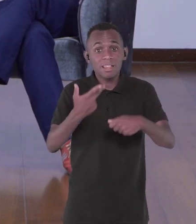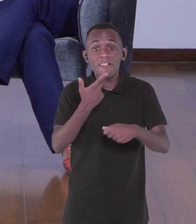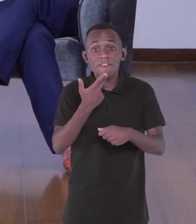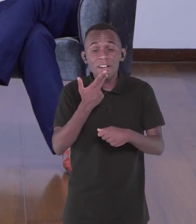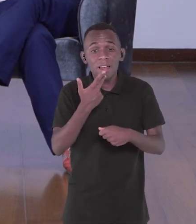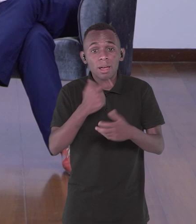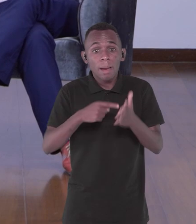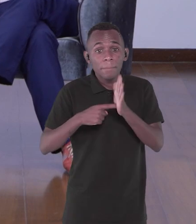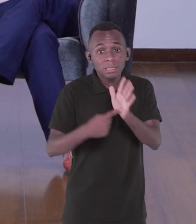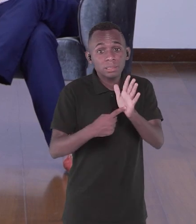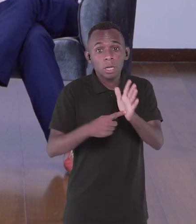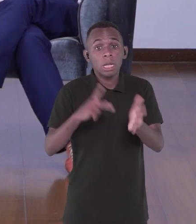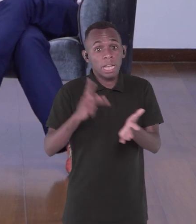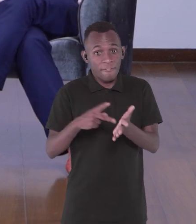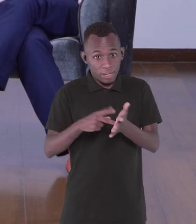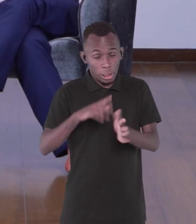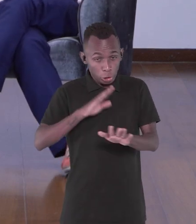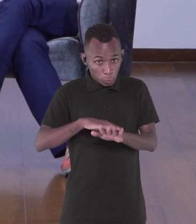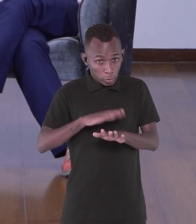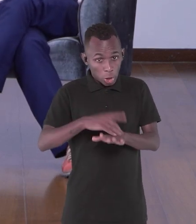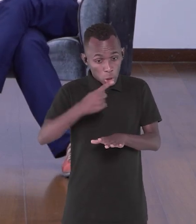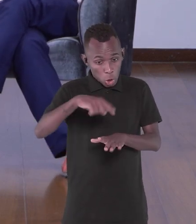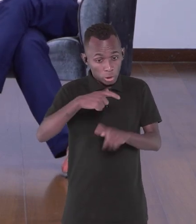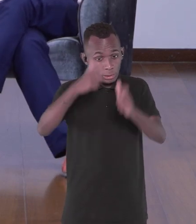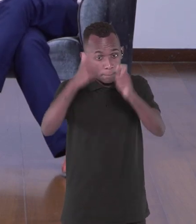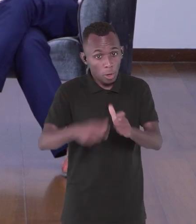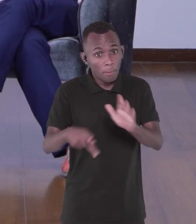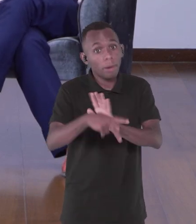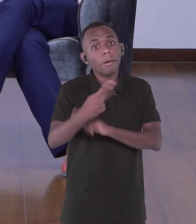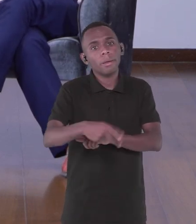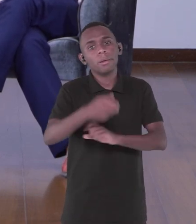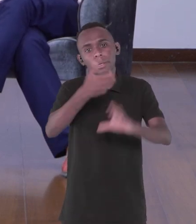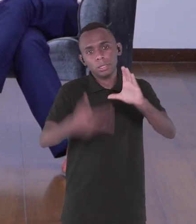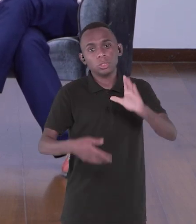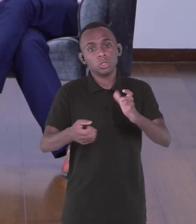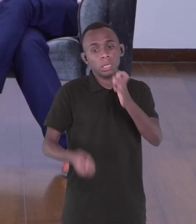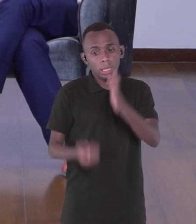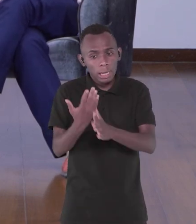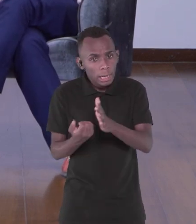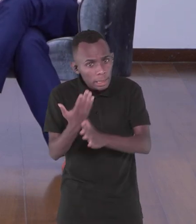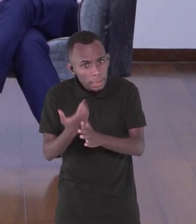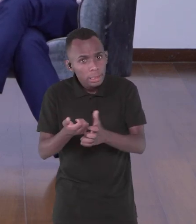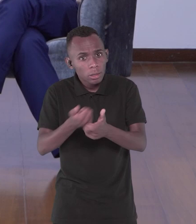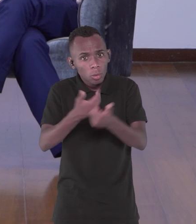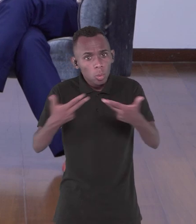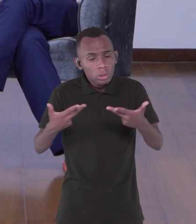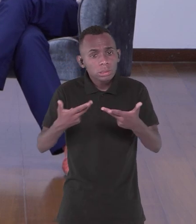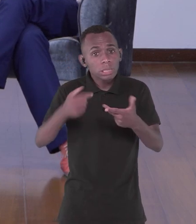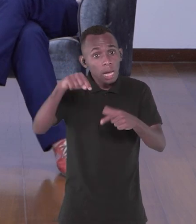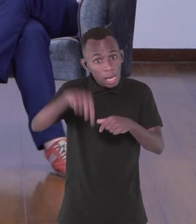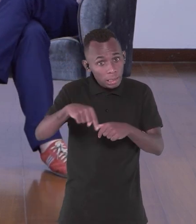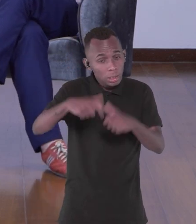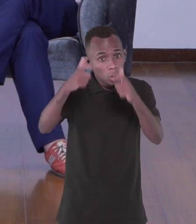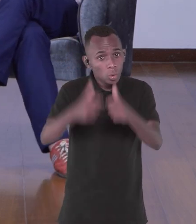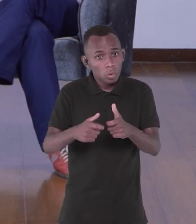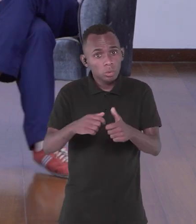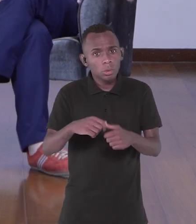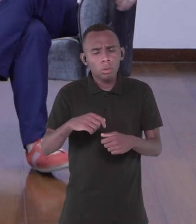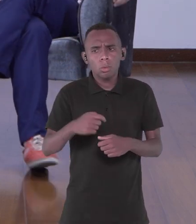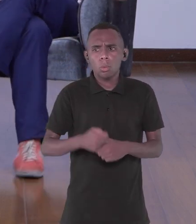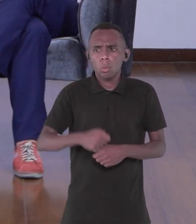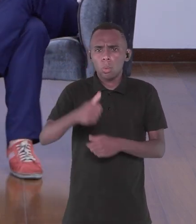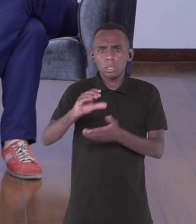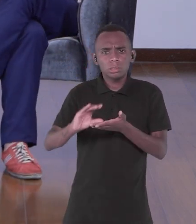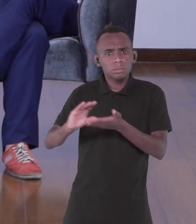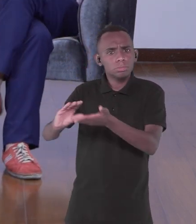dizer, não, pessoal, na verdade, nós somos locais, hein? Nós somos produtores locais. Eu quase fiquei, né? Eu quase fui doar dinheiro ali